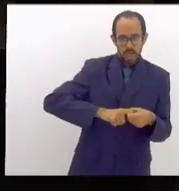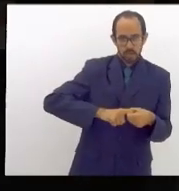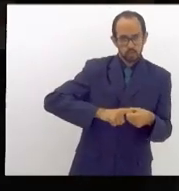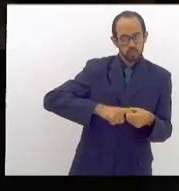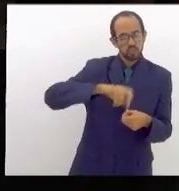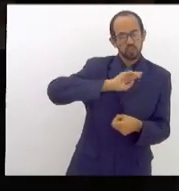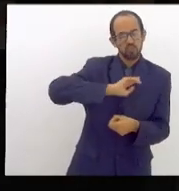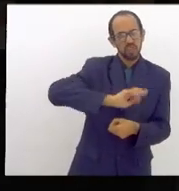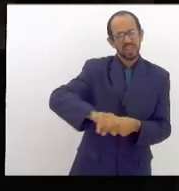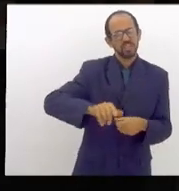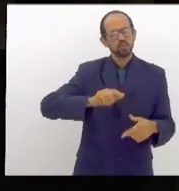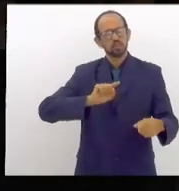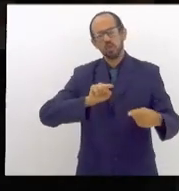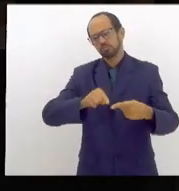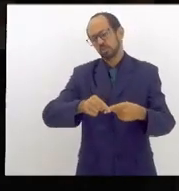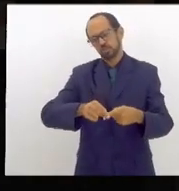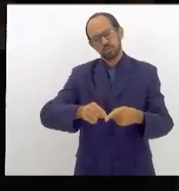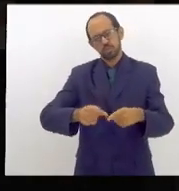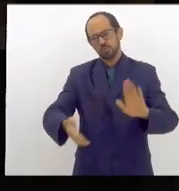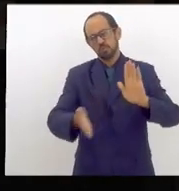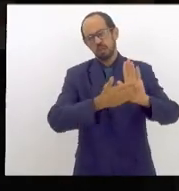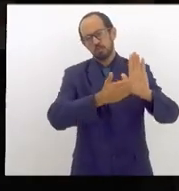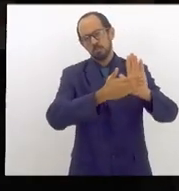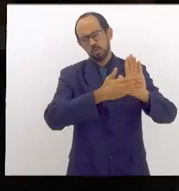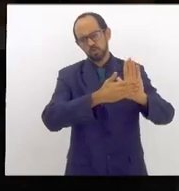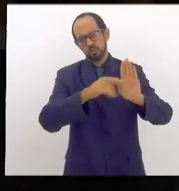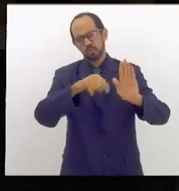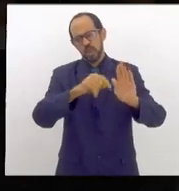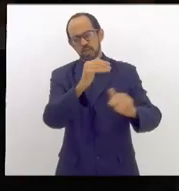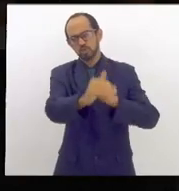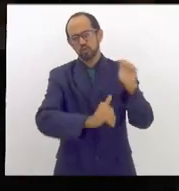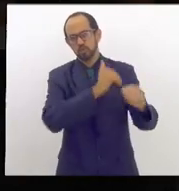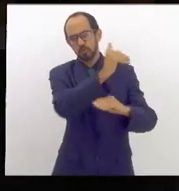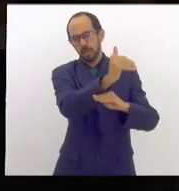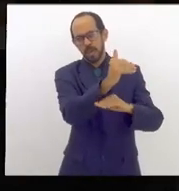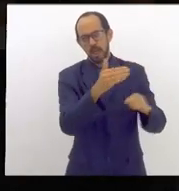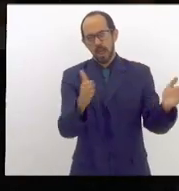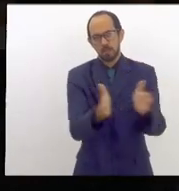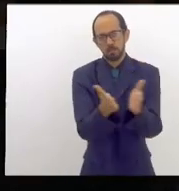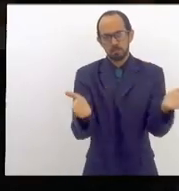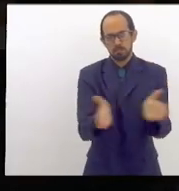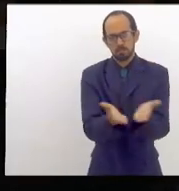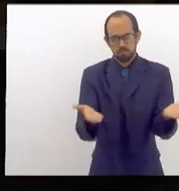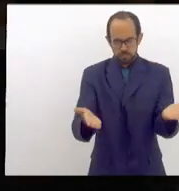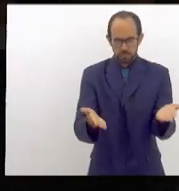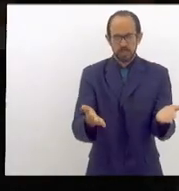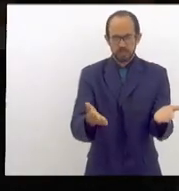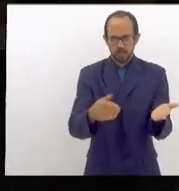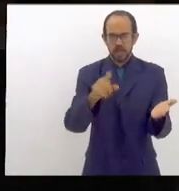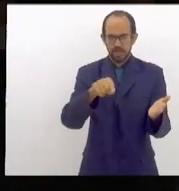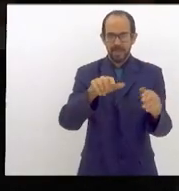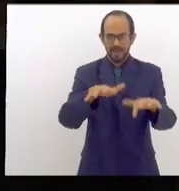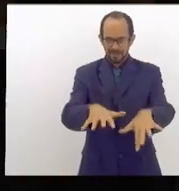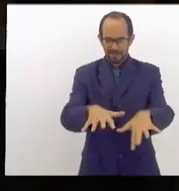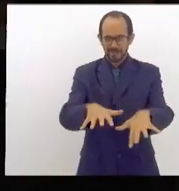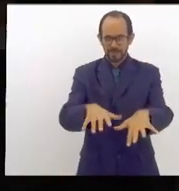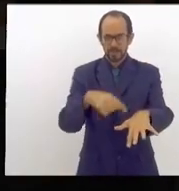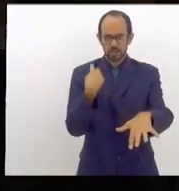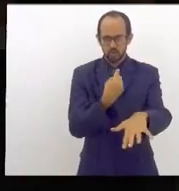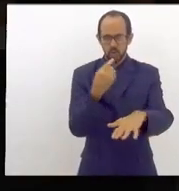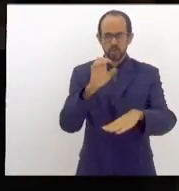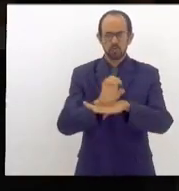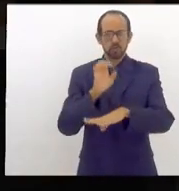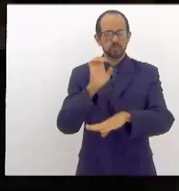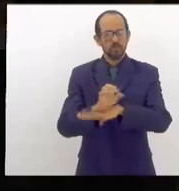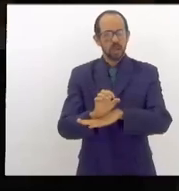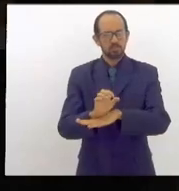Quais eram os objetivos previstos superar a miséria e a pobreza é disso que se trata num estado e aí